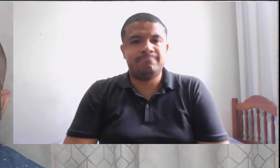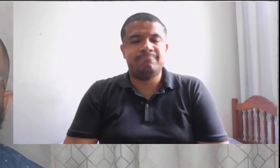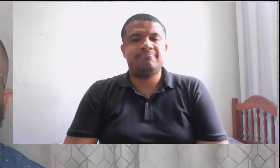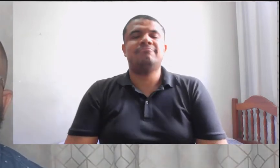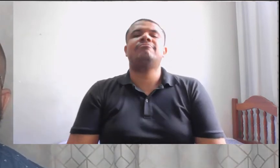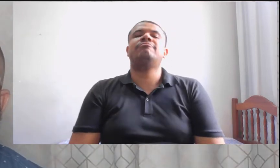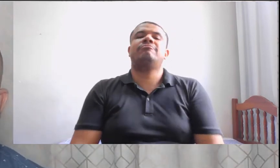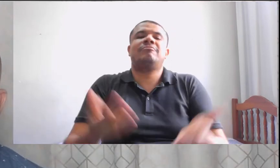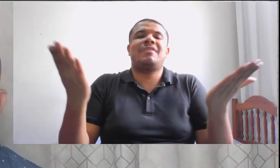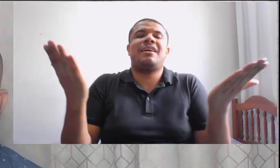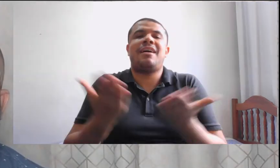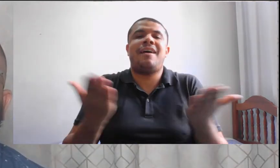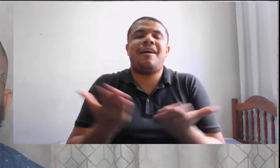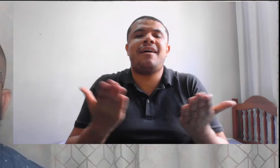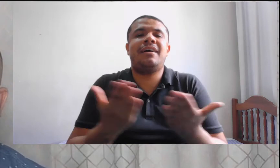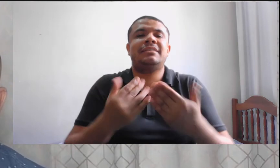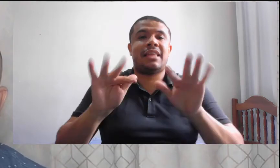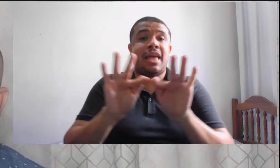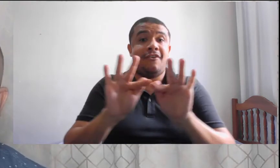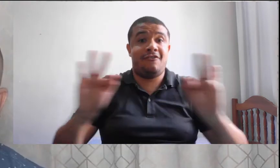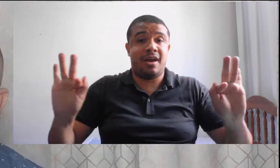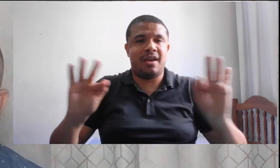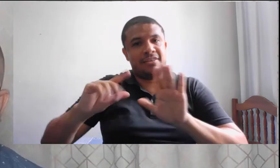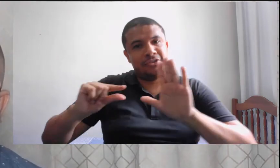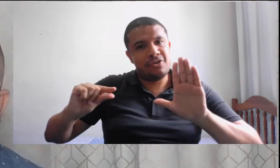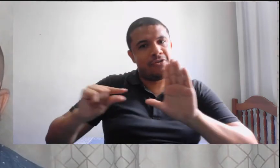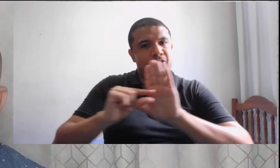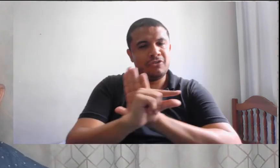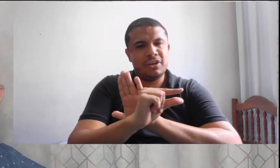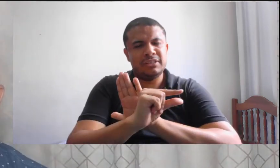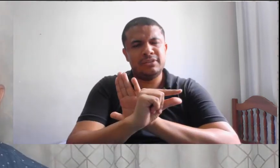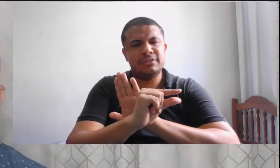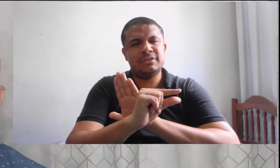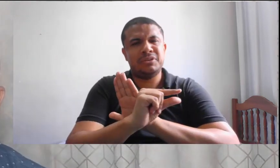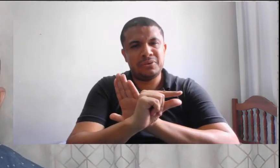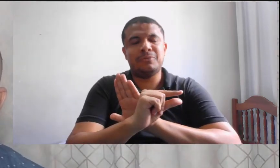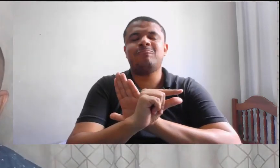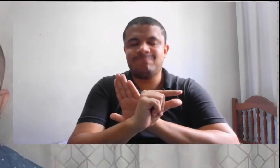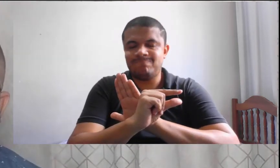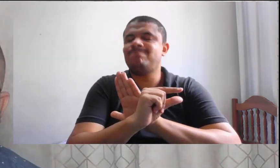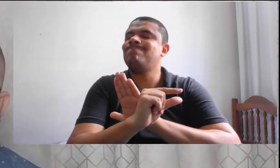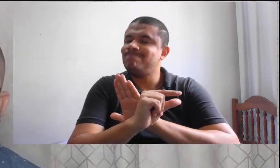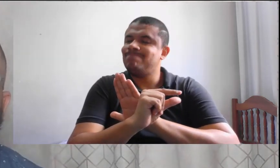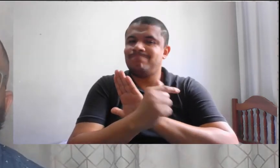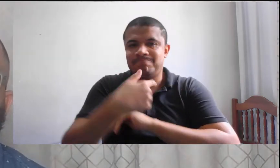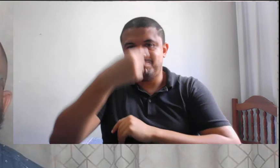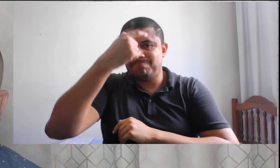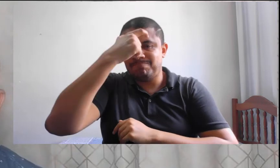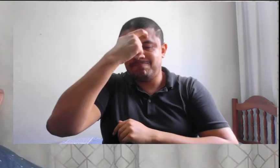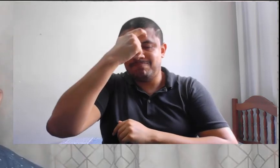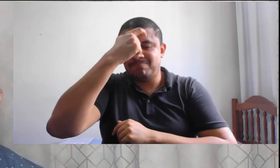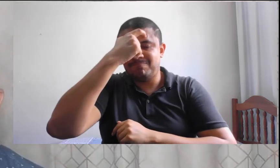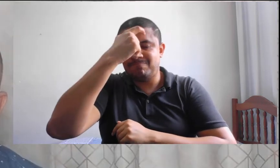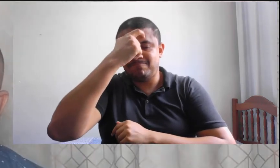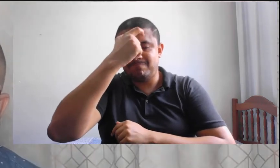Que essa seja a frase ou o versículo que é estabelecido na mente e no